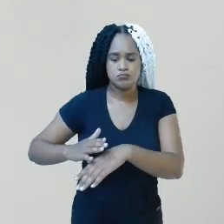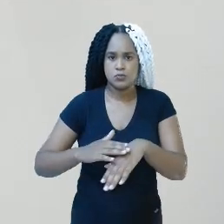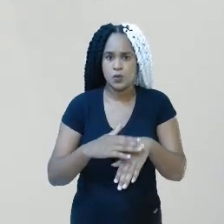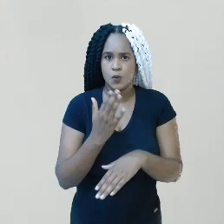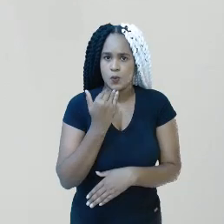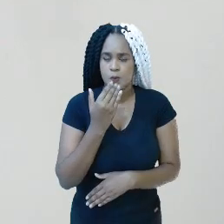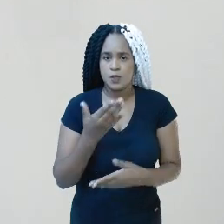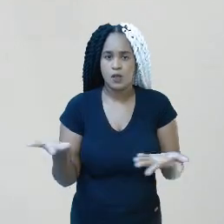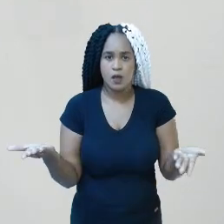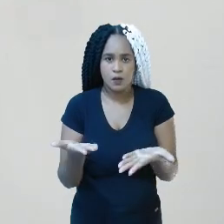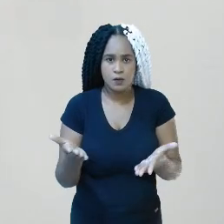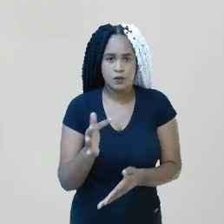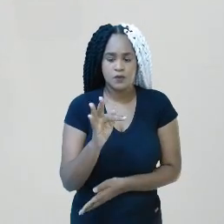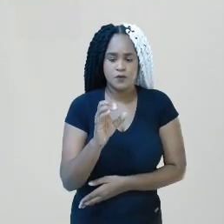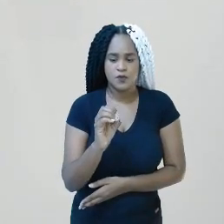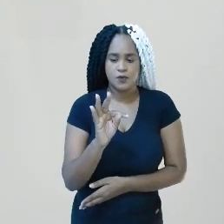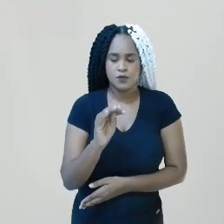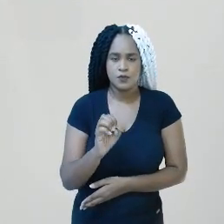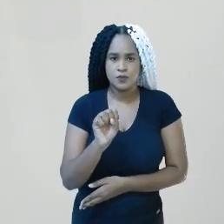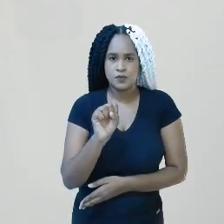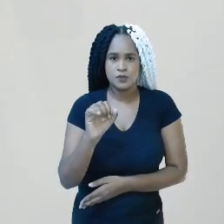lá.